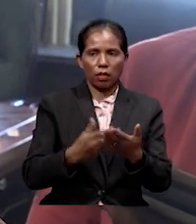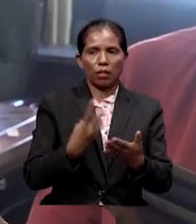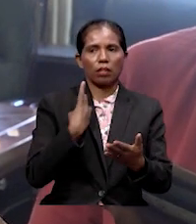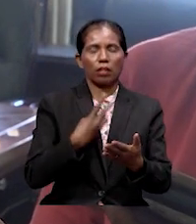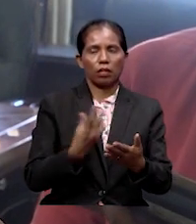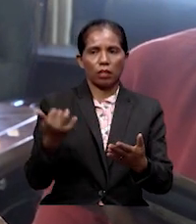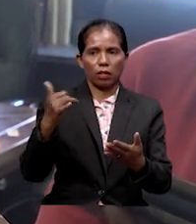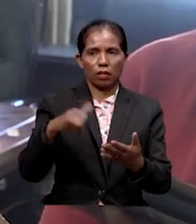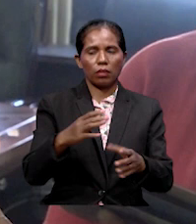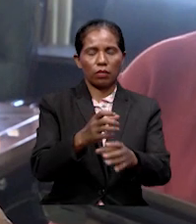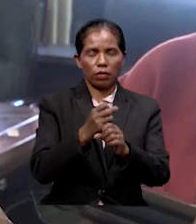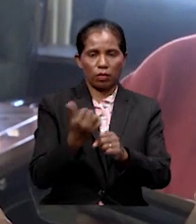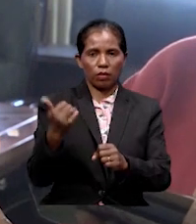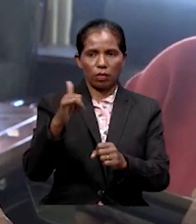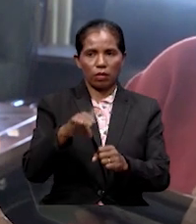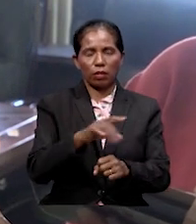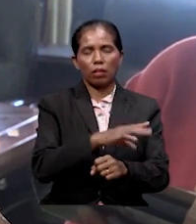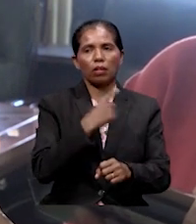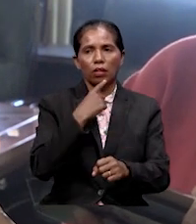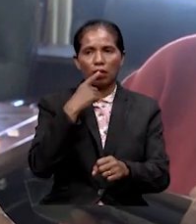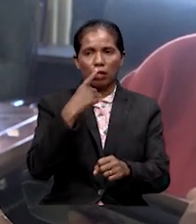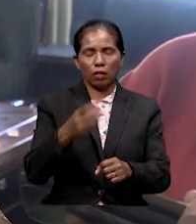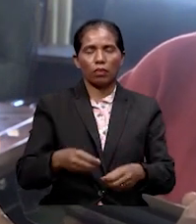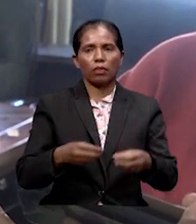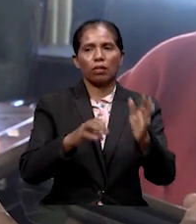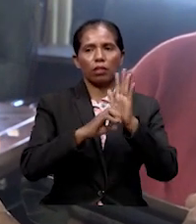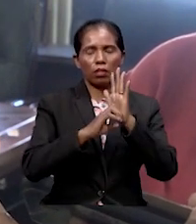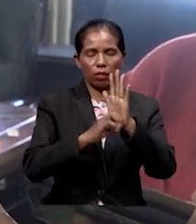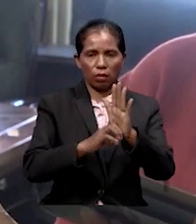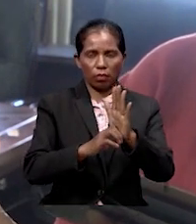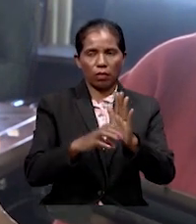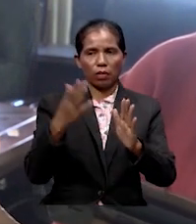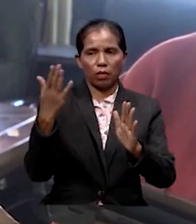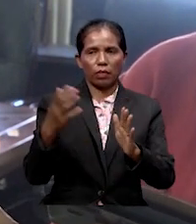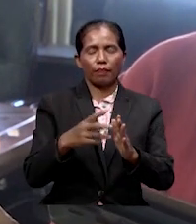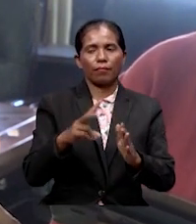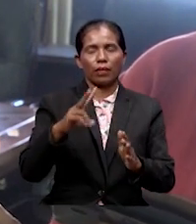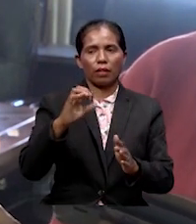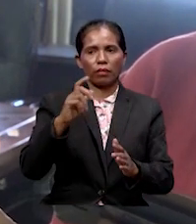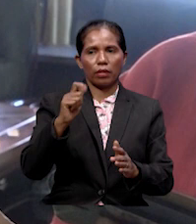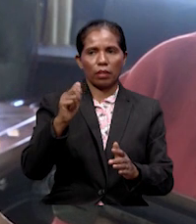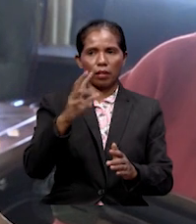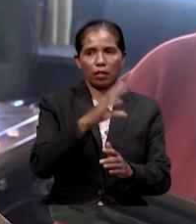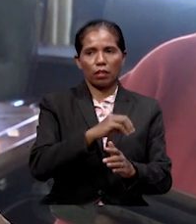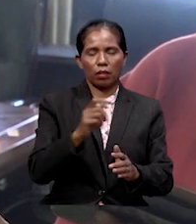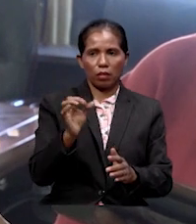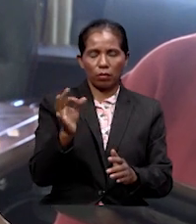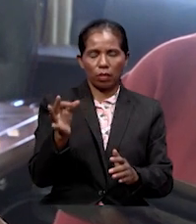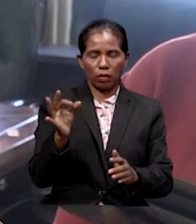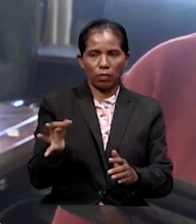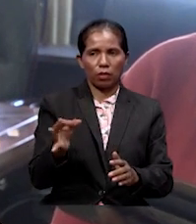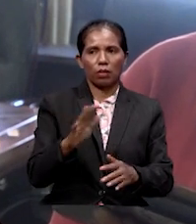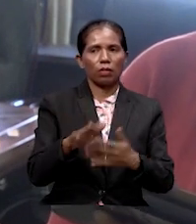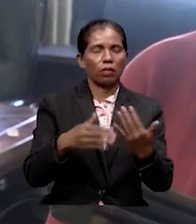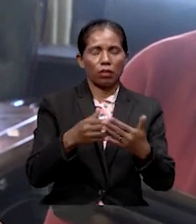sei, cobre a tua cinema. Yang tasia foi exemplo de upah minimum ya Vietnam $90. $90 tamanya utut produk lokal. Ni